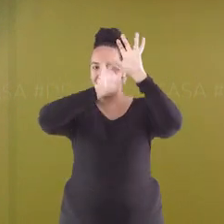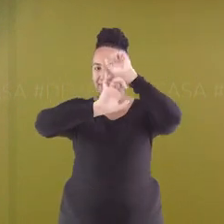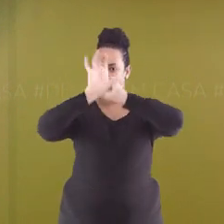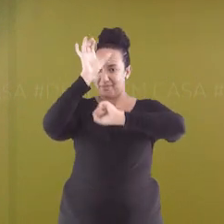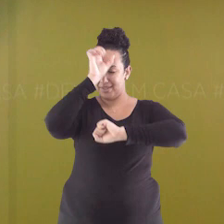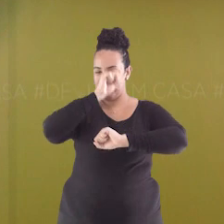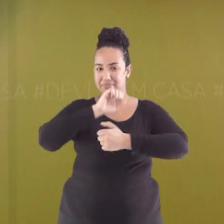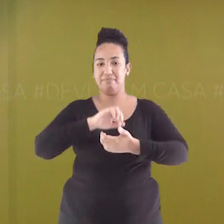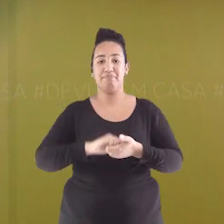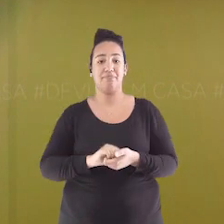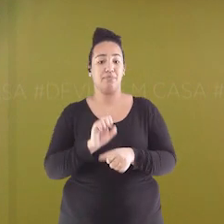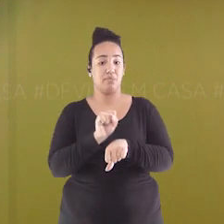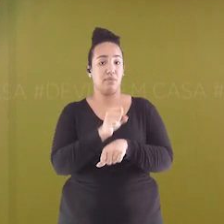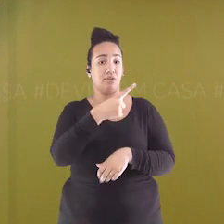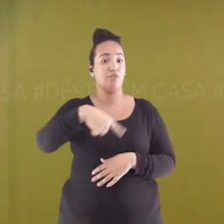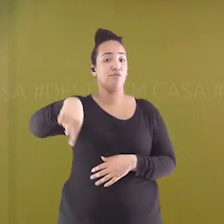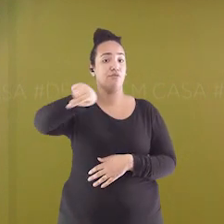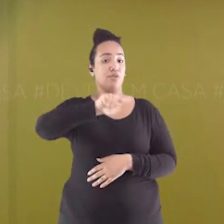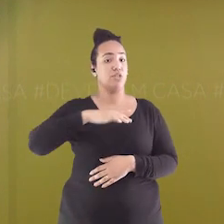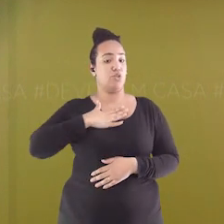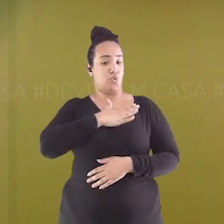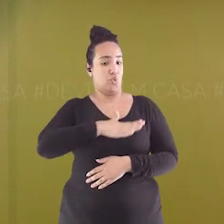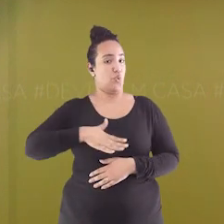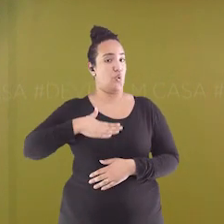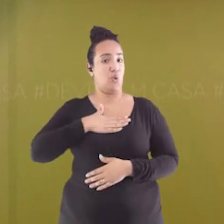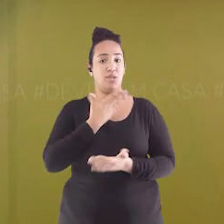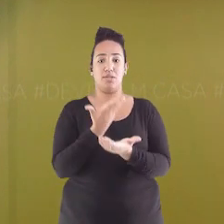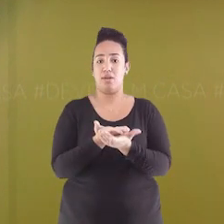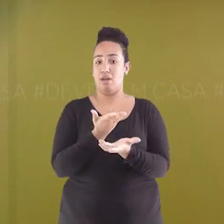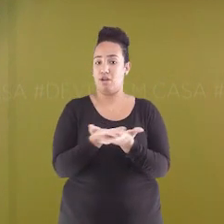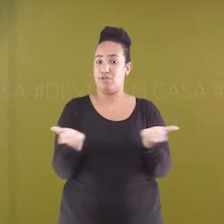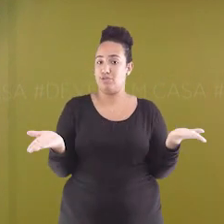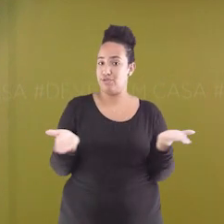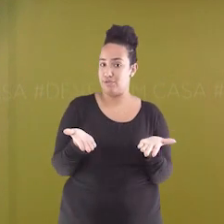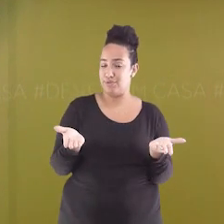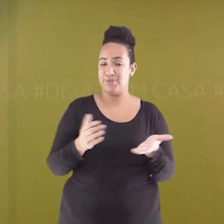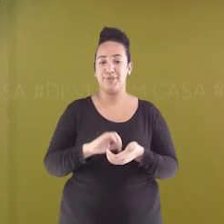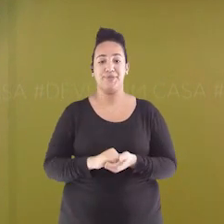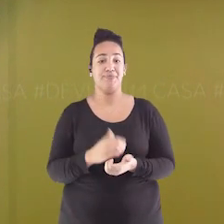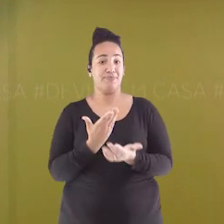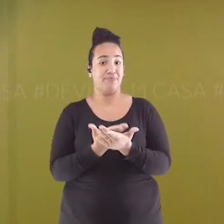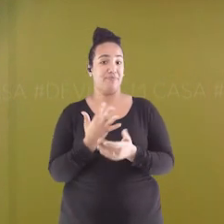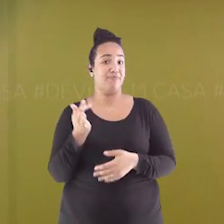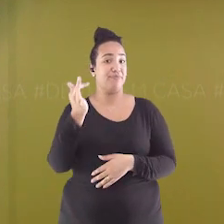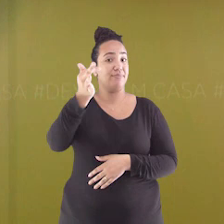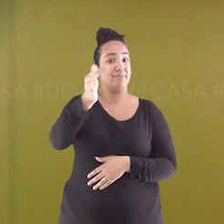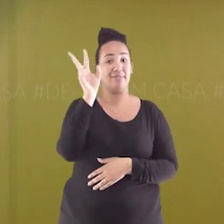nós. Espero que vocês tenham gostado da nossa aula de hoje. Até a